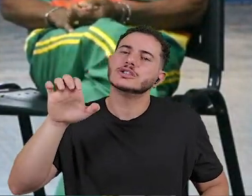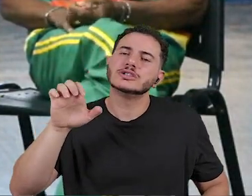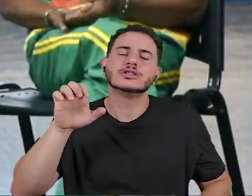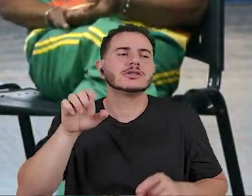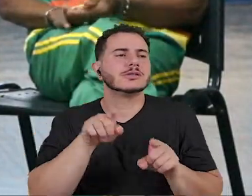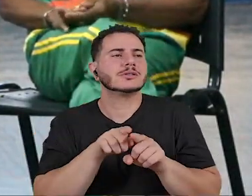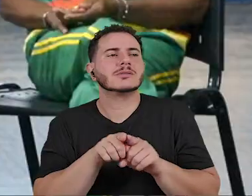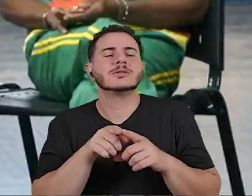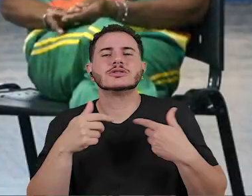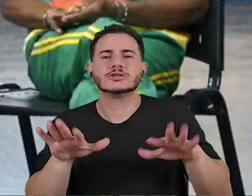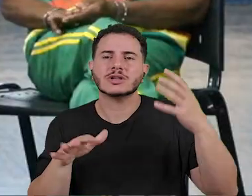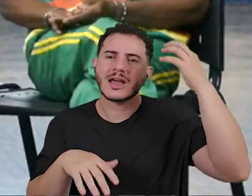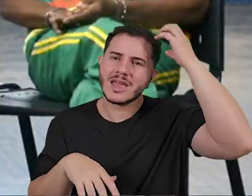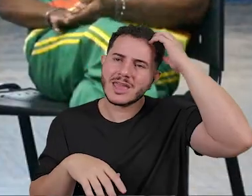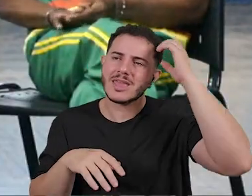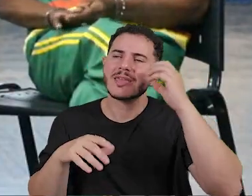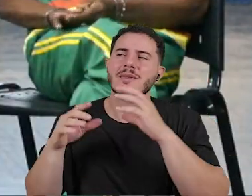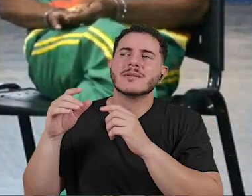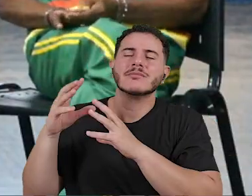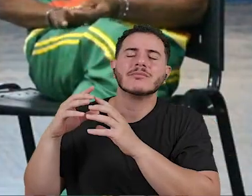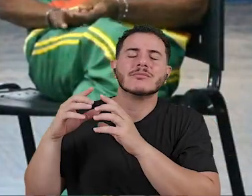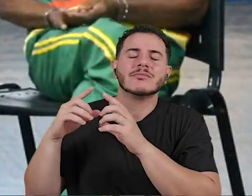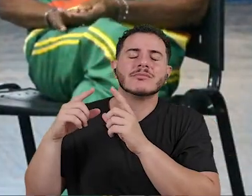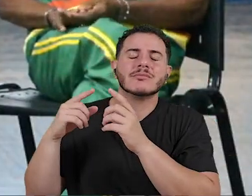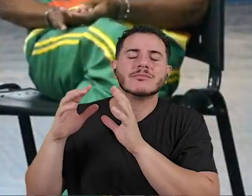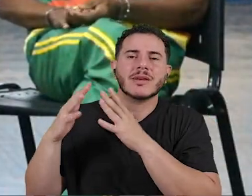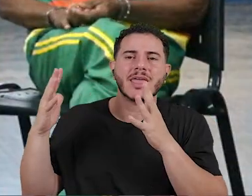hoje também ele é o rei do Raízes de África.